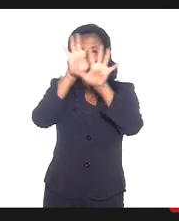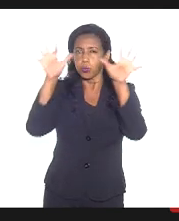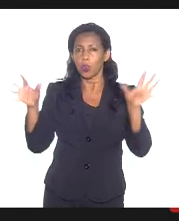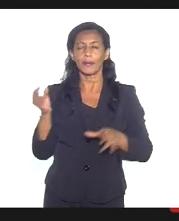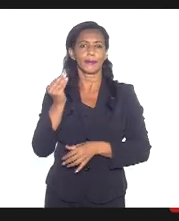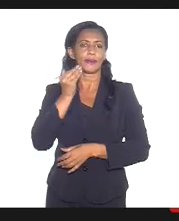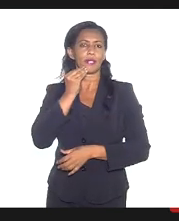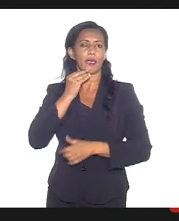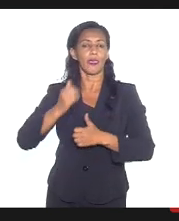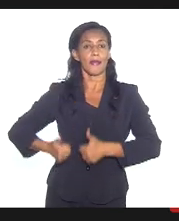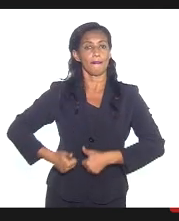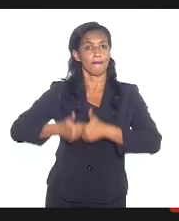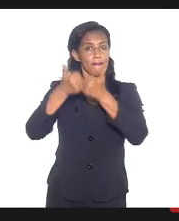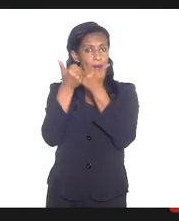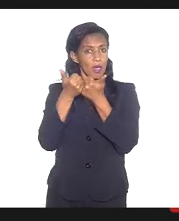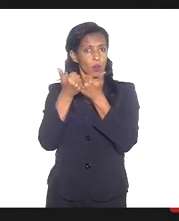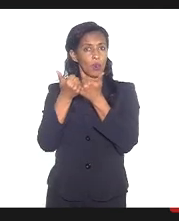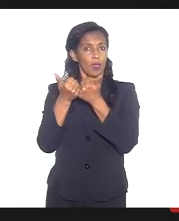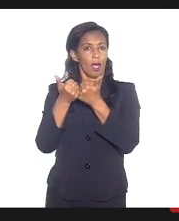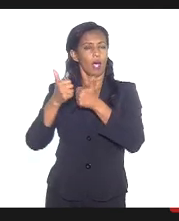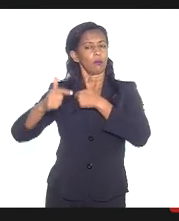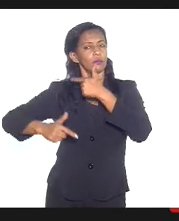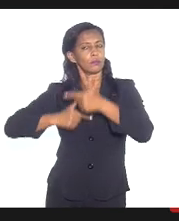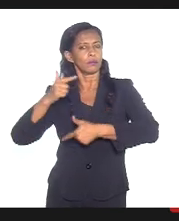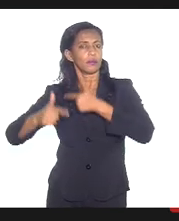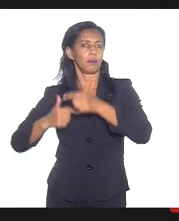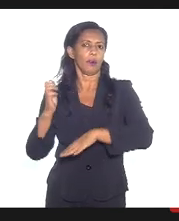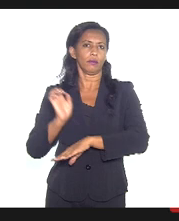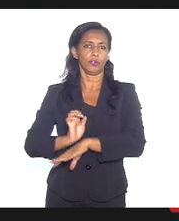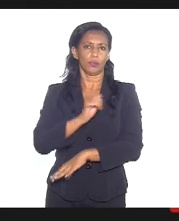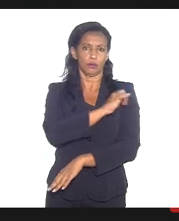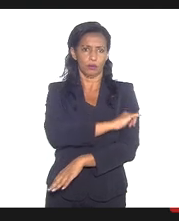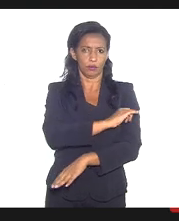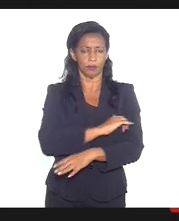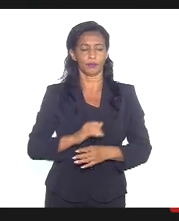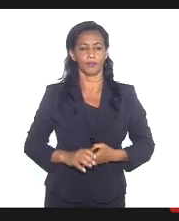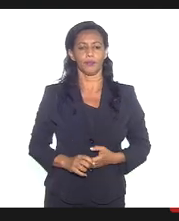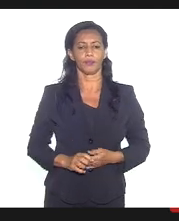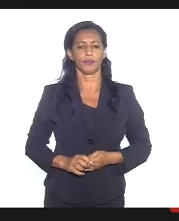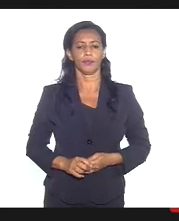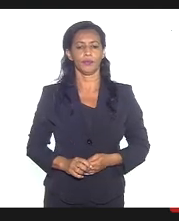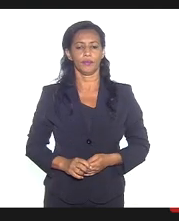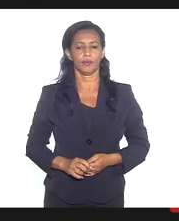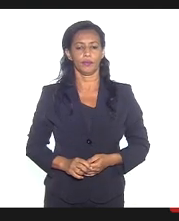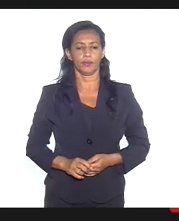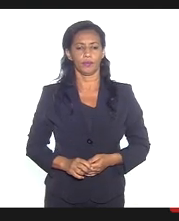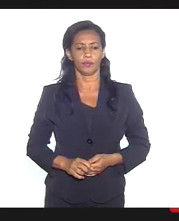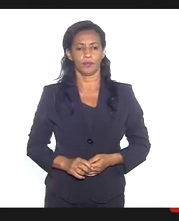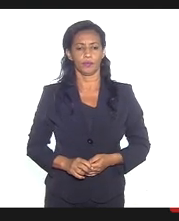transparência e melhorar o ambiente de negócio aqui no Rio de Janeiro. Pode passar, por favor, Fortunato.